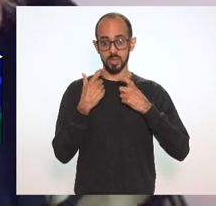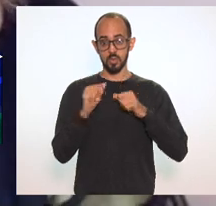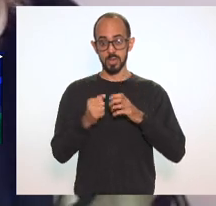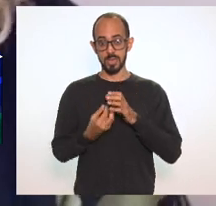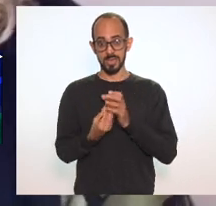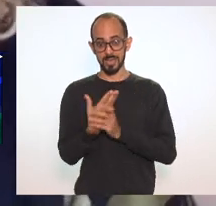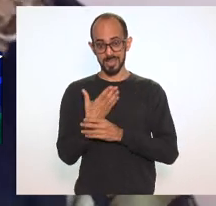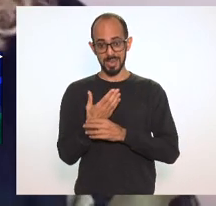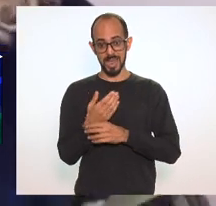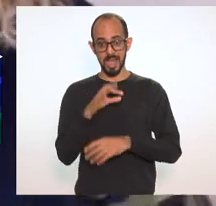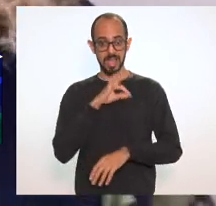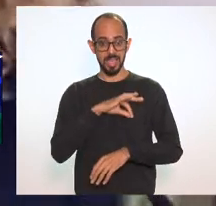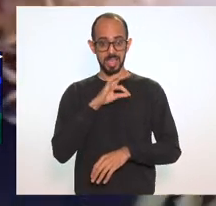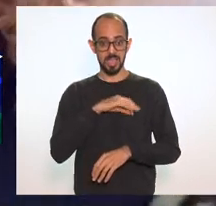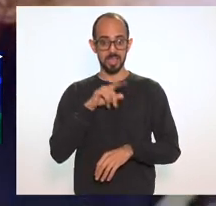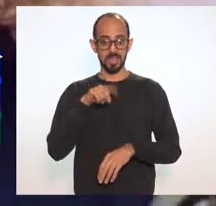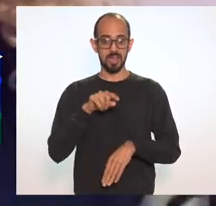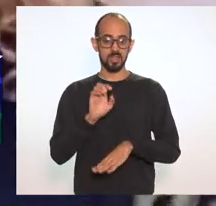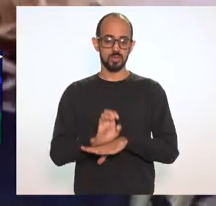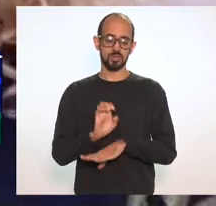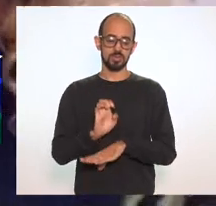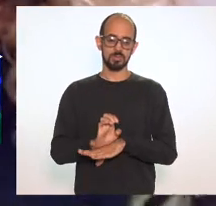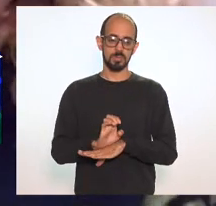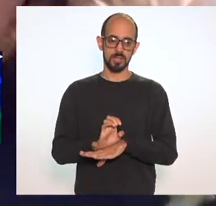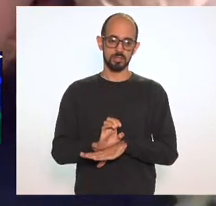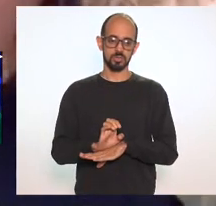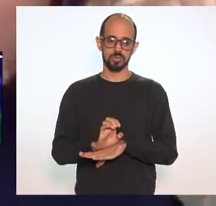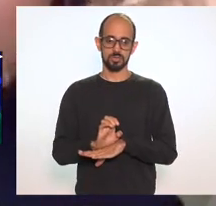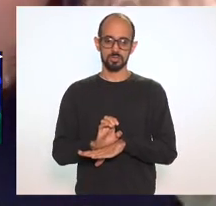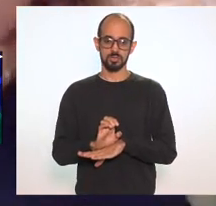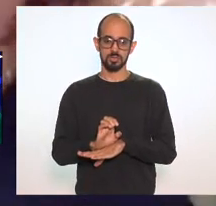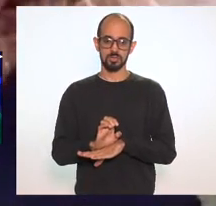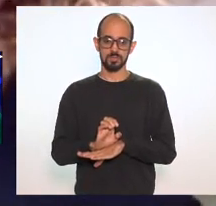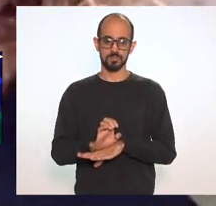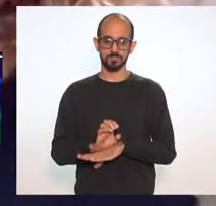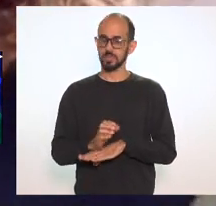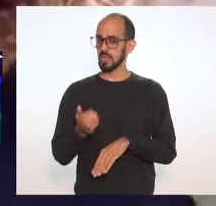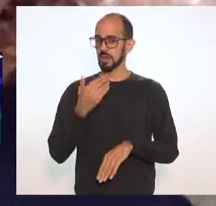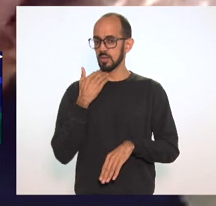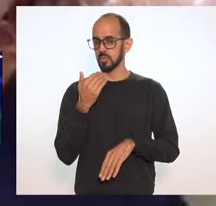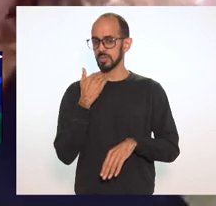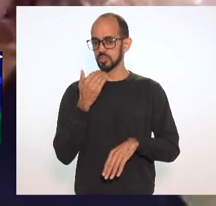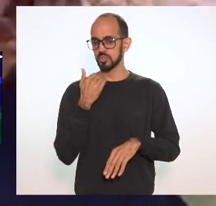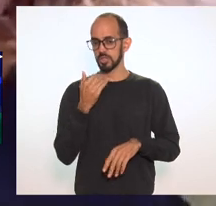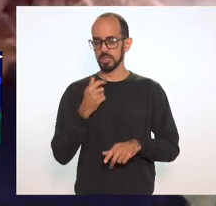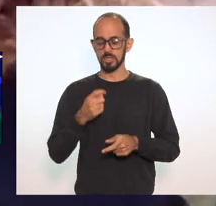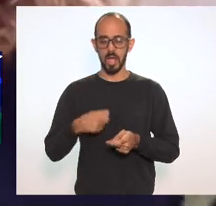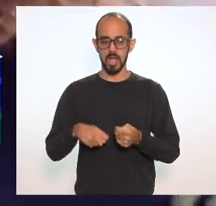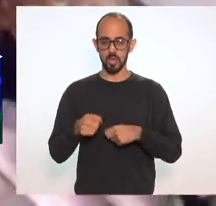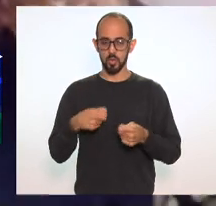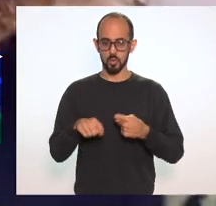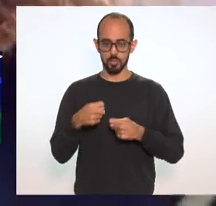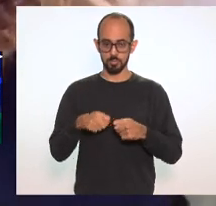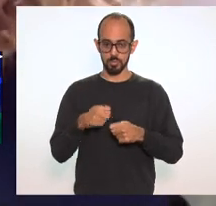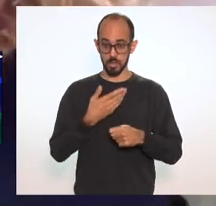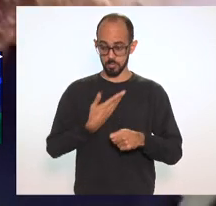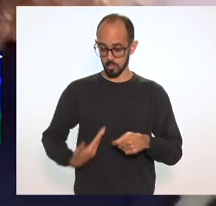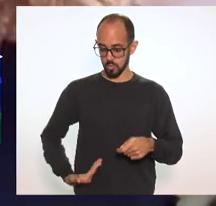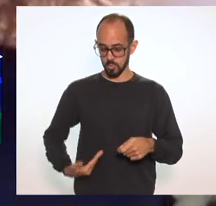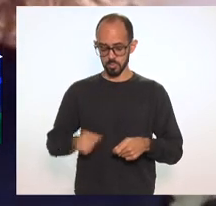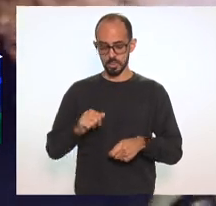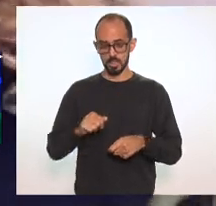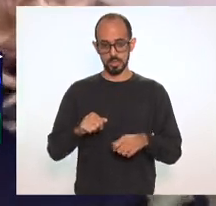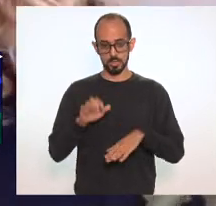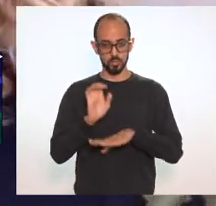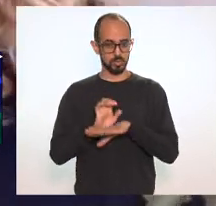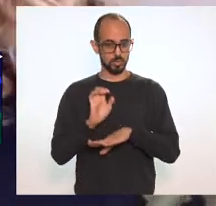estado e precisa ser colocado nesse espaço então não adianta a economia de Economia pública economia do